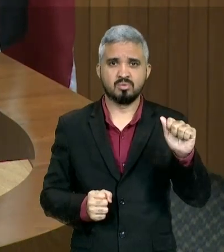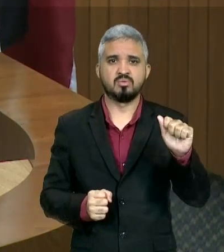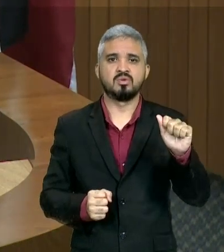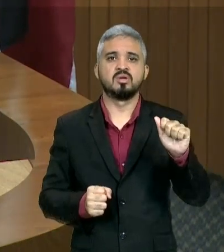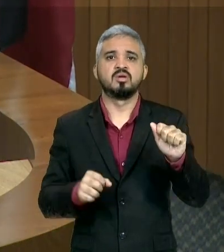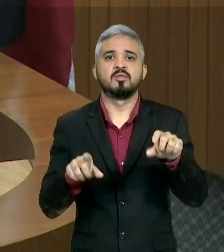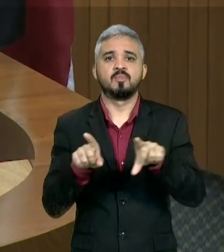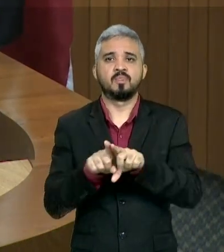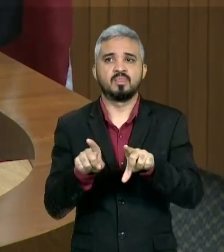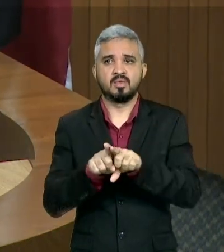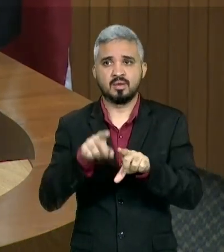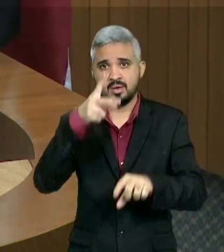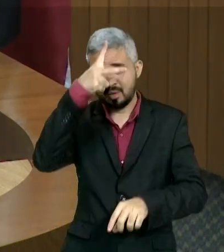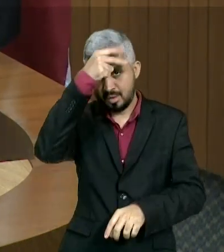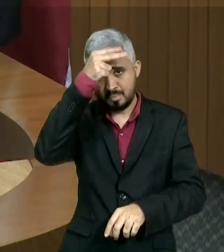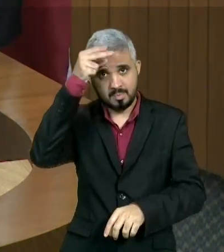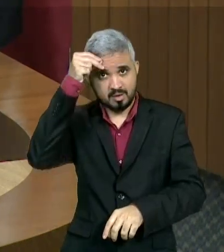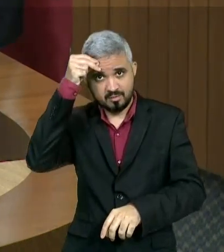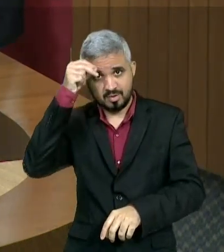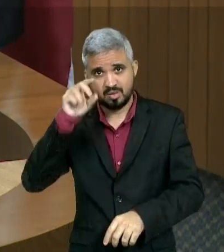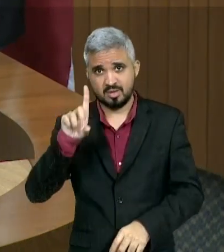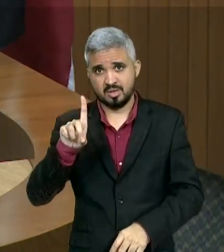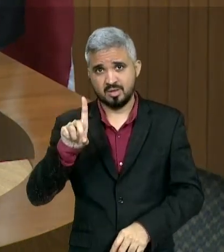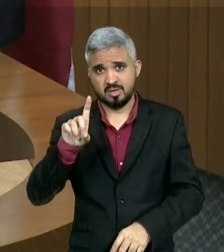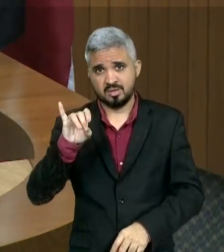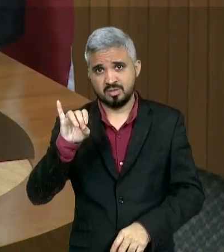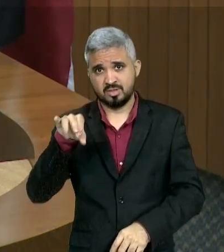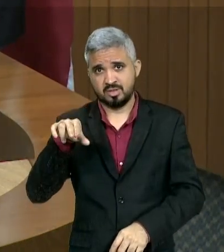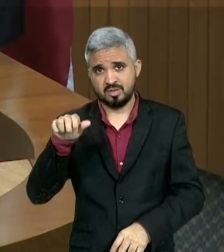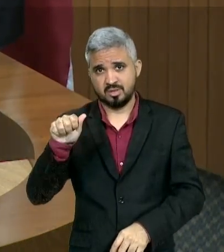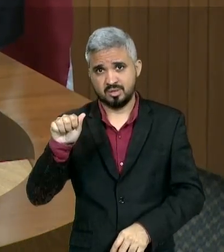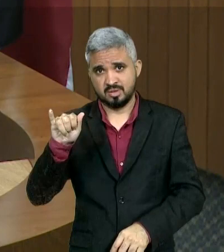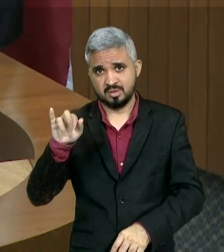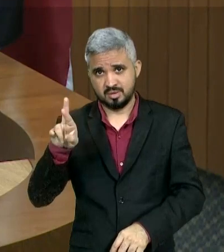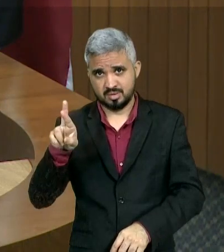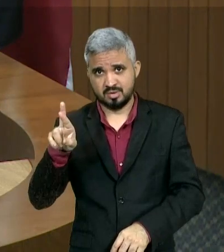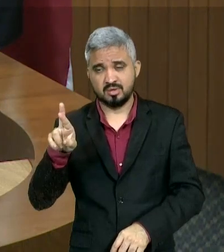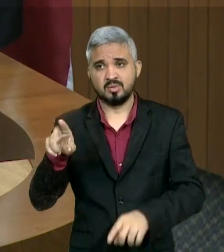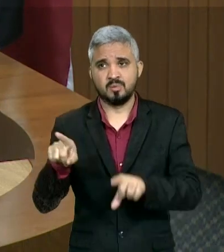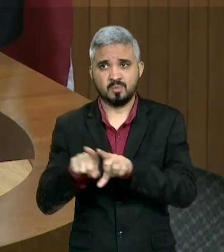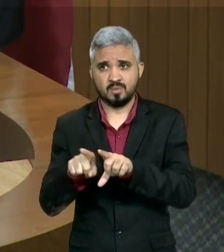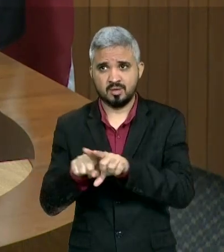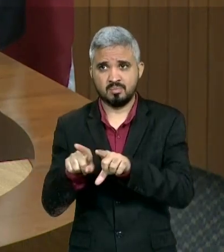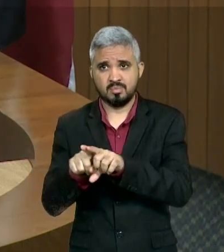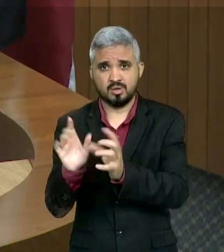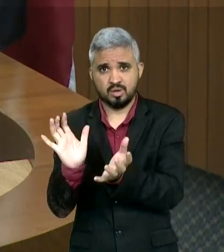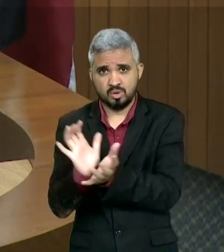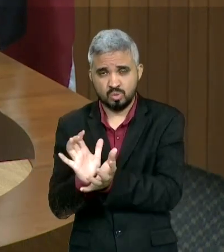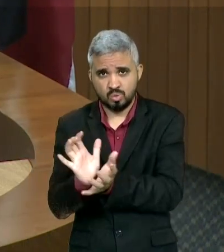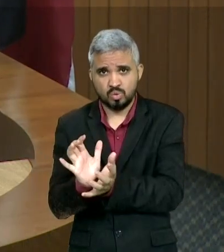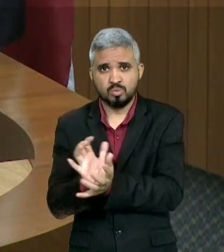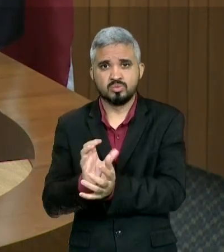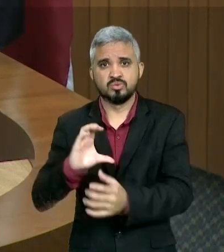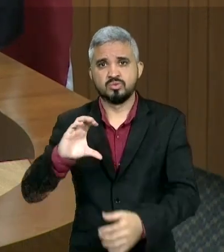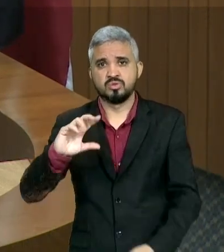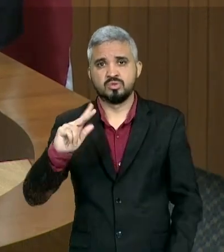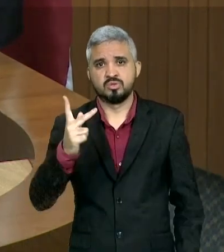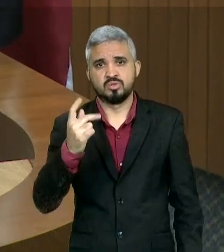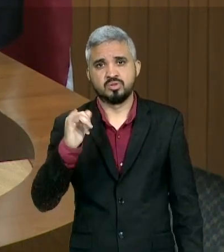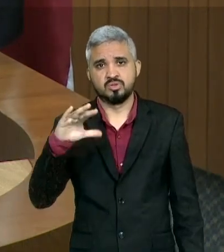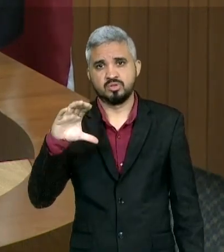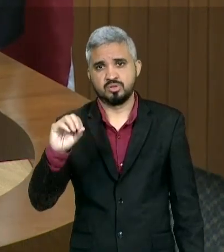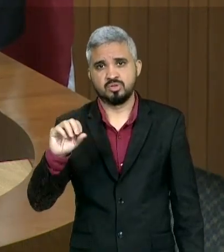a prefeita Dinair, que também é do grupo do Chico e do Luciano, e recebe fortes influências